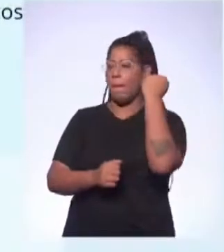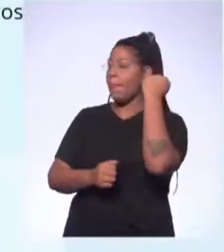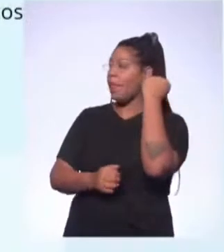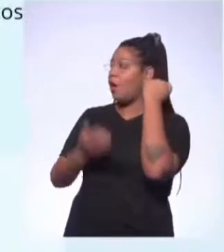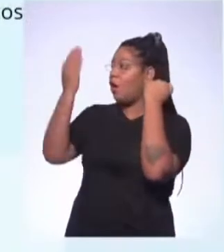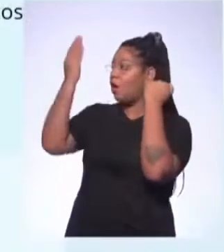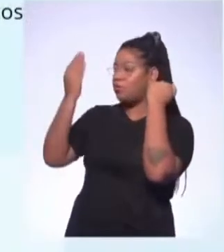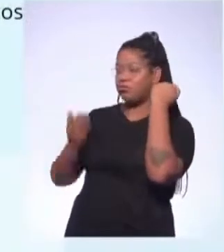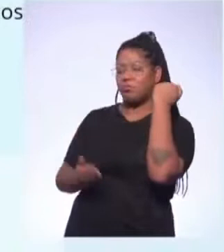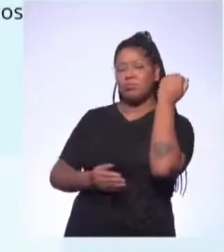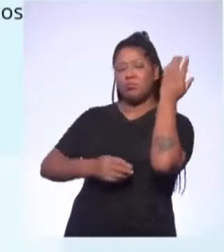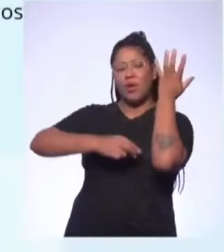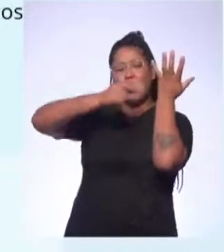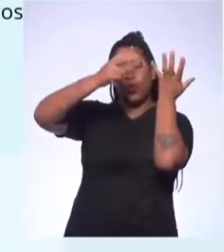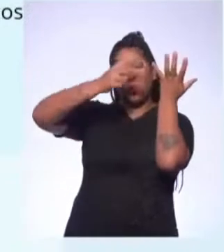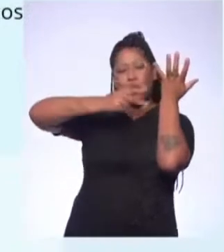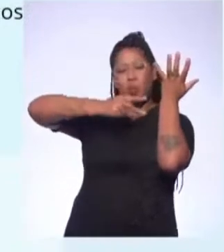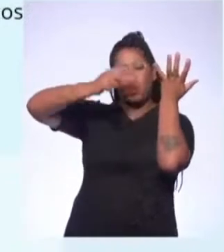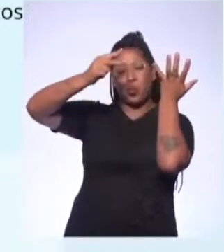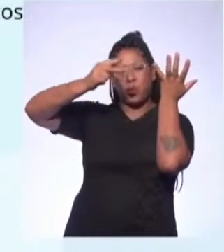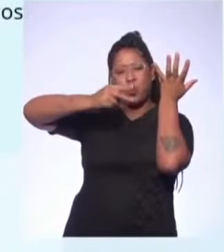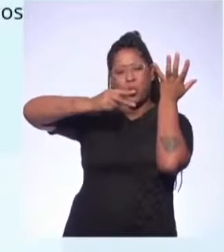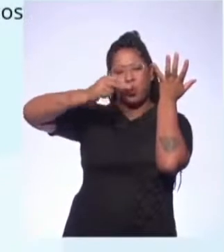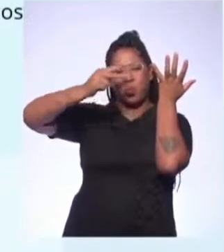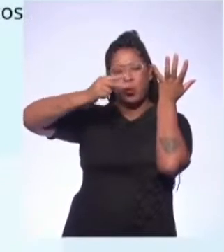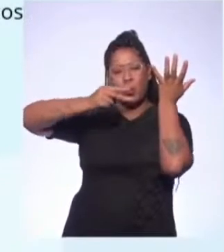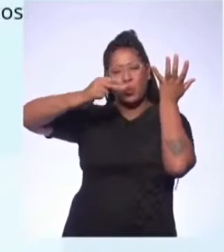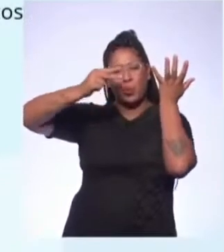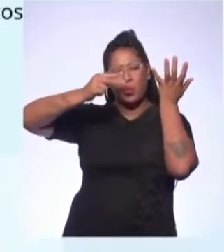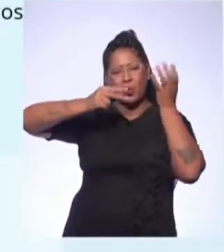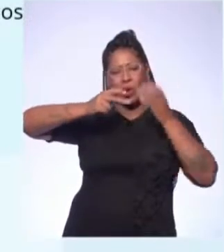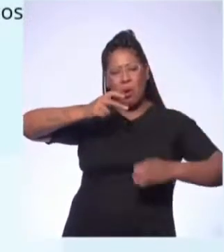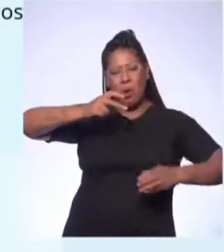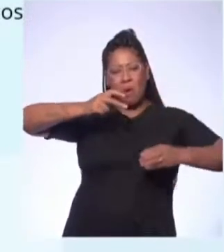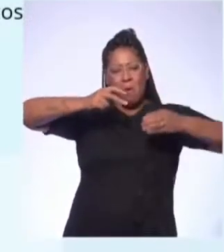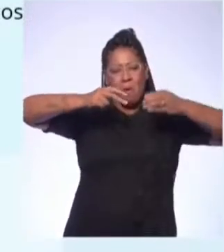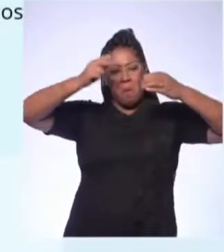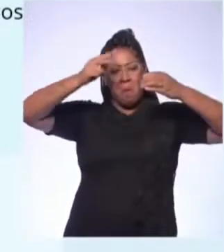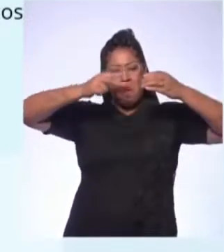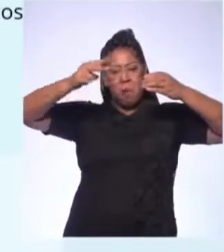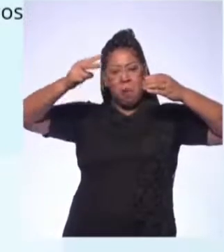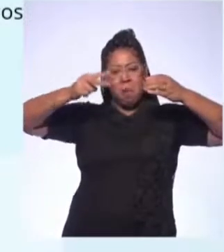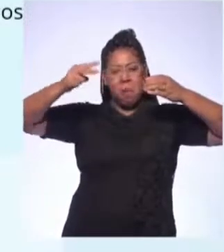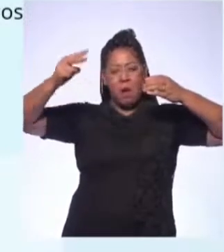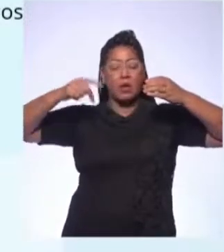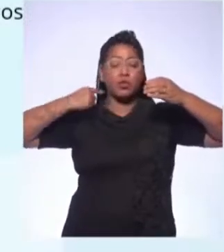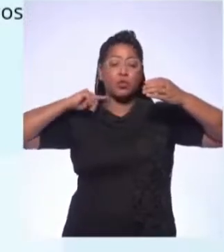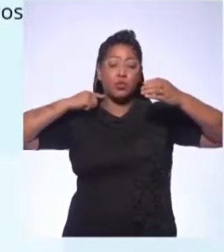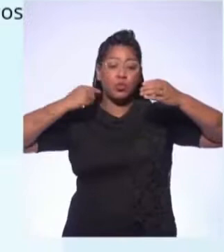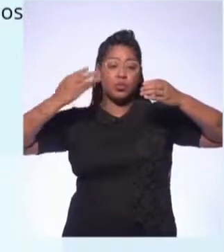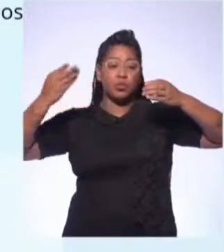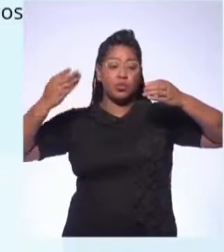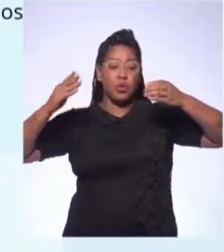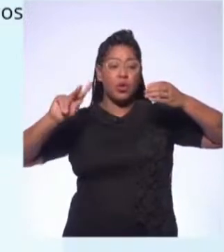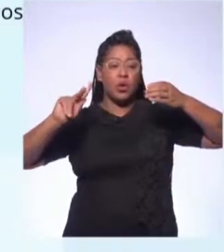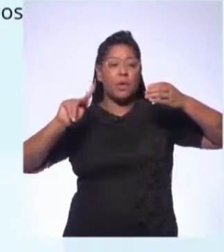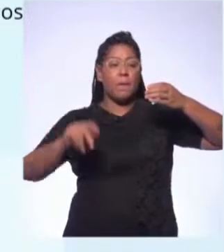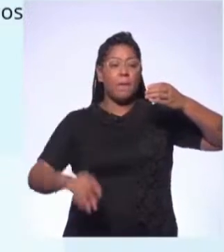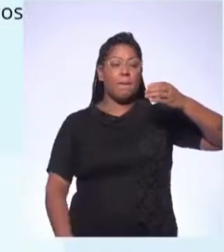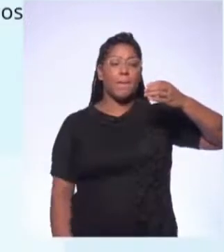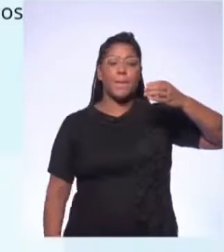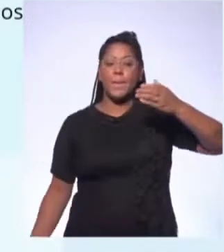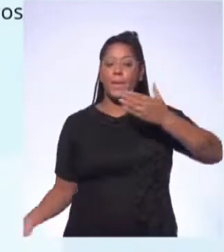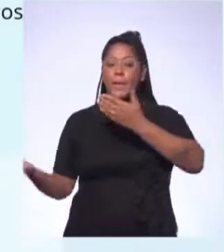tipos de poluentes, como o monóxido de carbono, né, o CO2, o trióxido